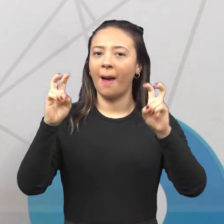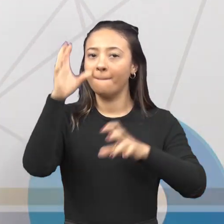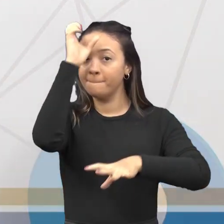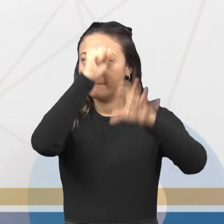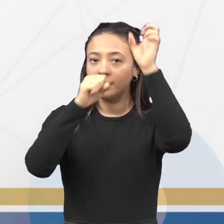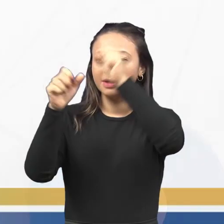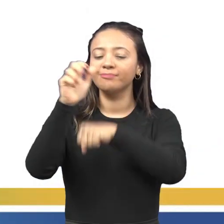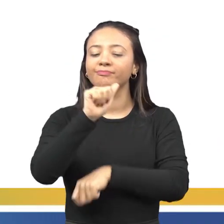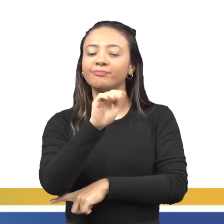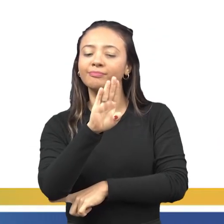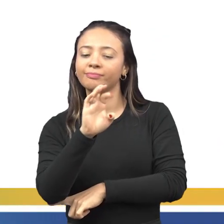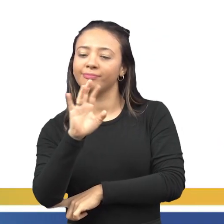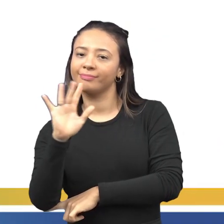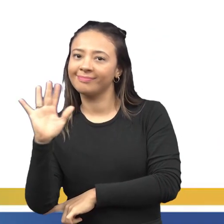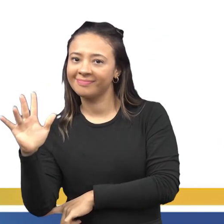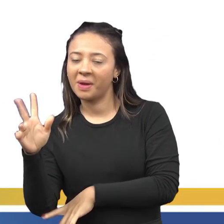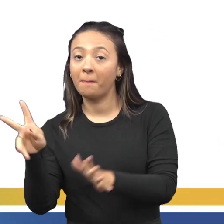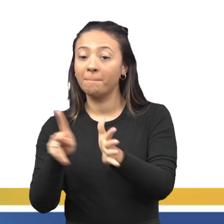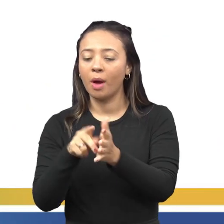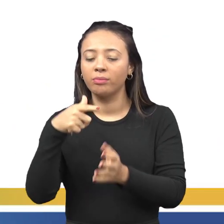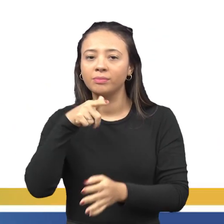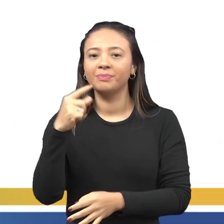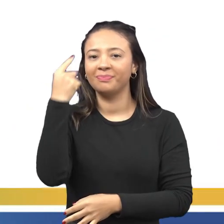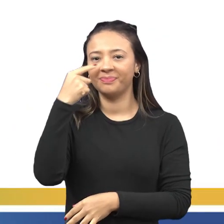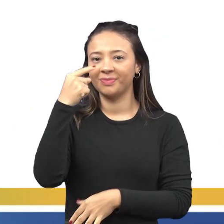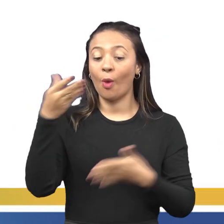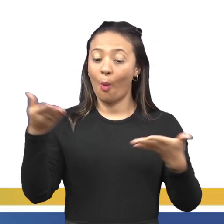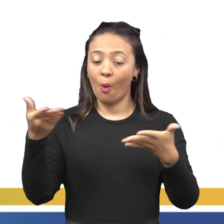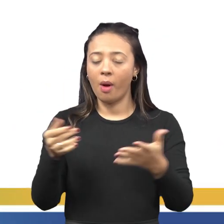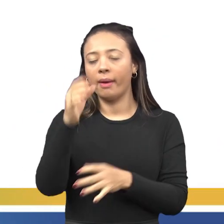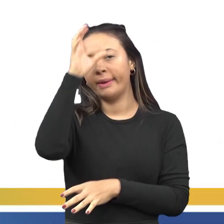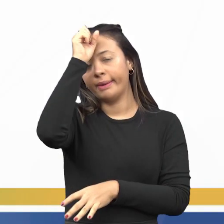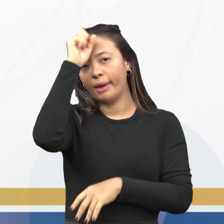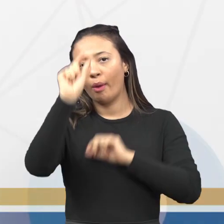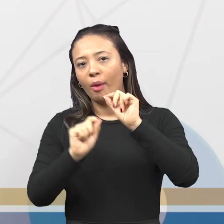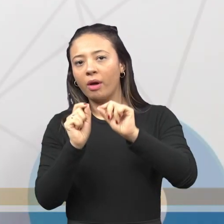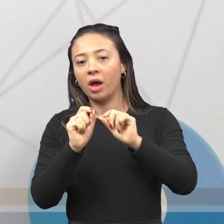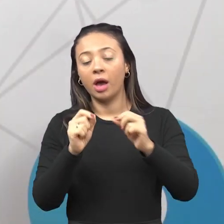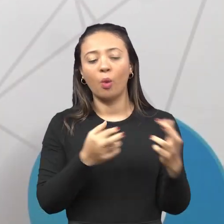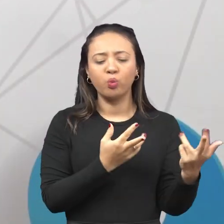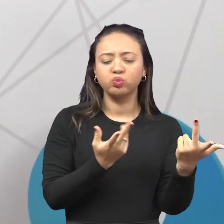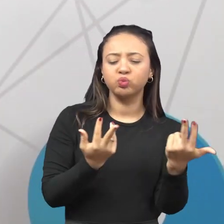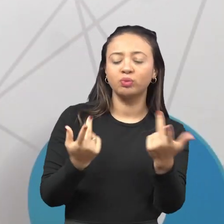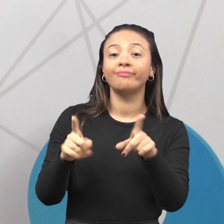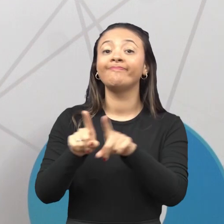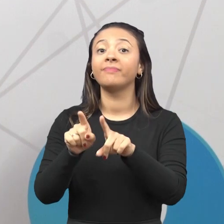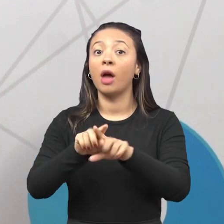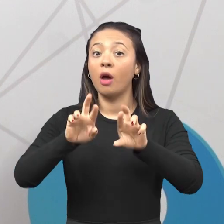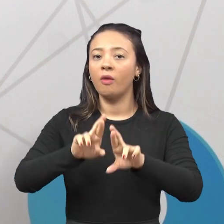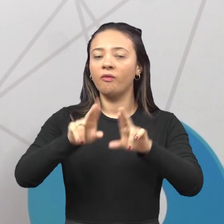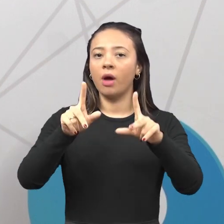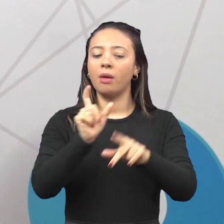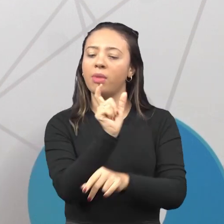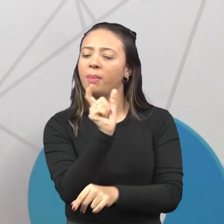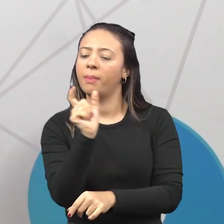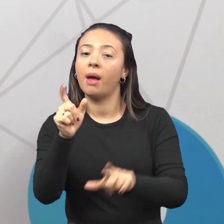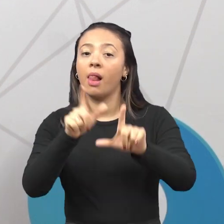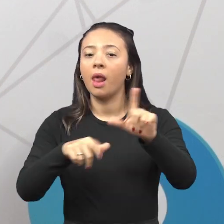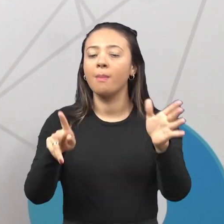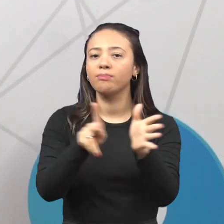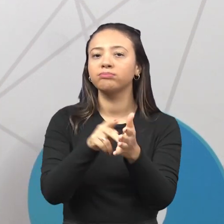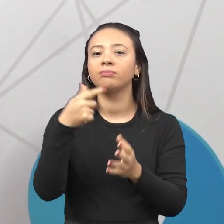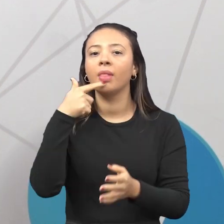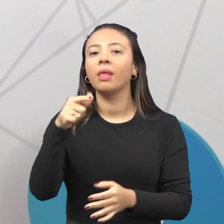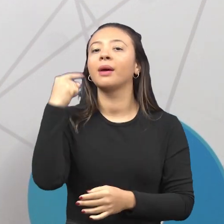sobre o alfabeto da língua espanhola. Hoje vamos aprender as diferenças, as semelhanças e a pronúncia das letras da língua espanhola, tá